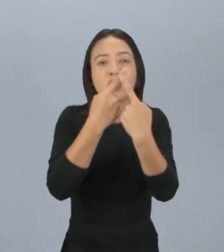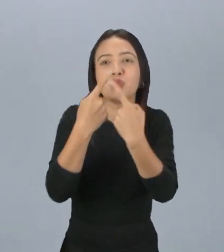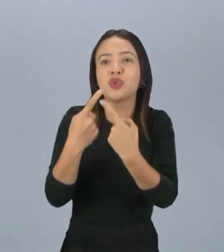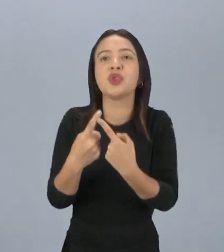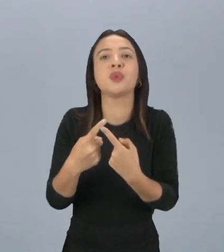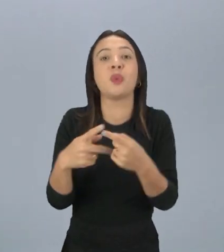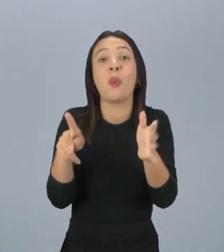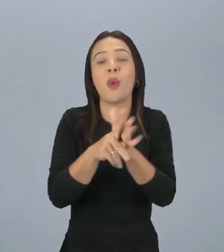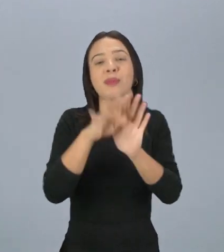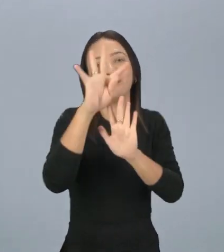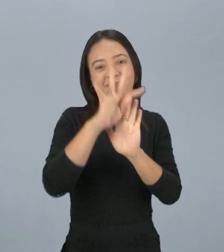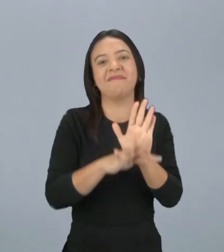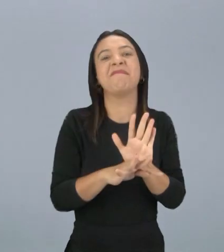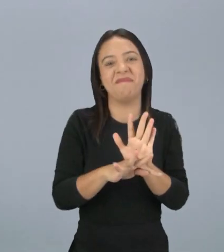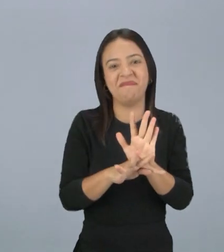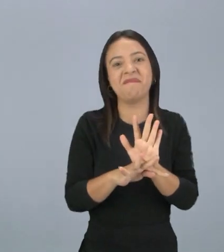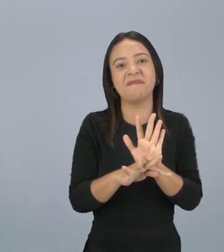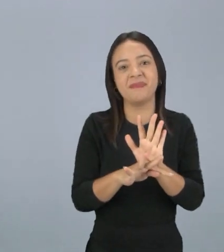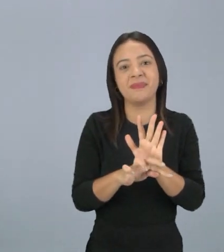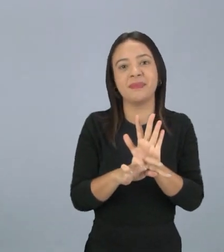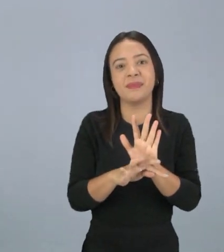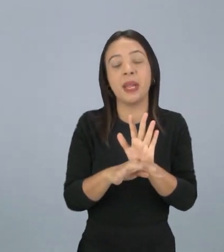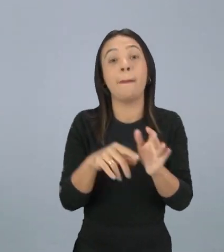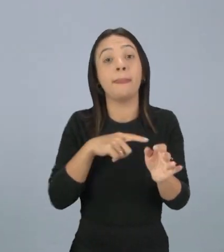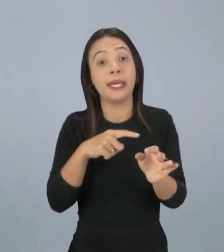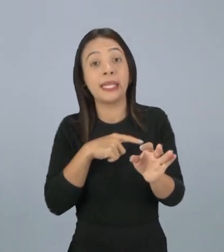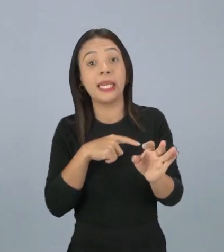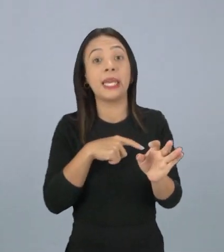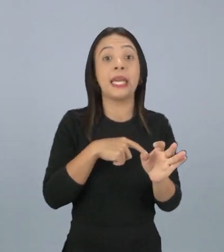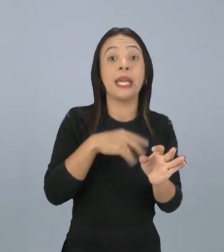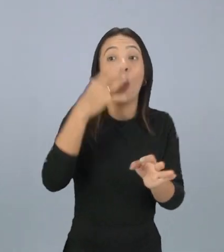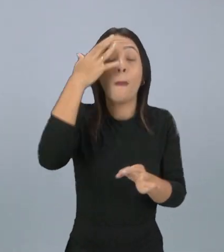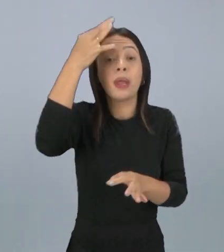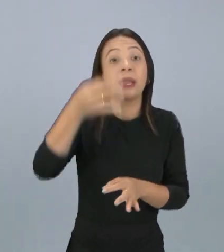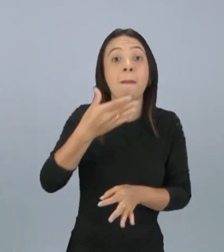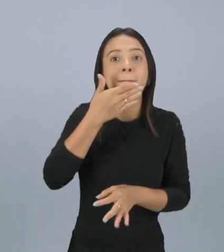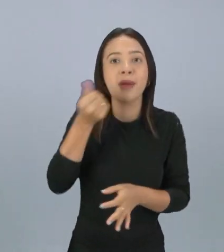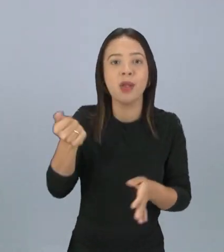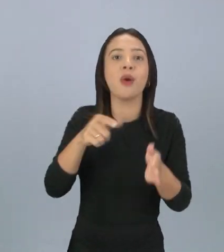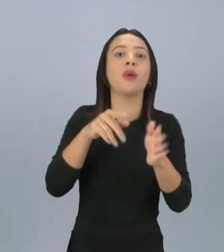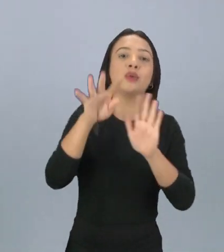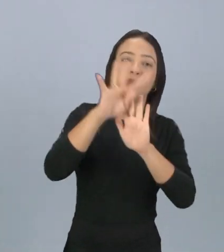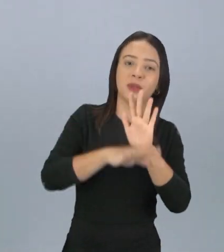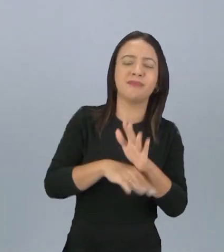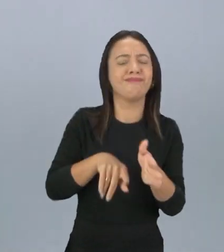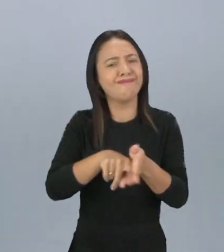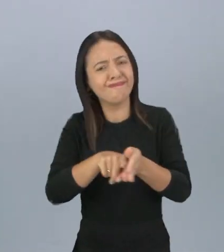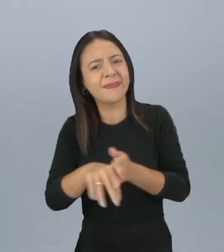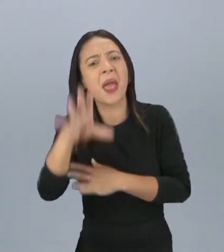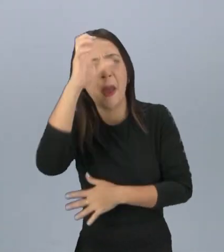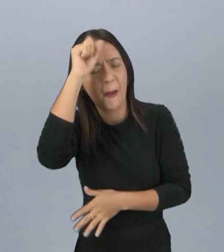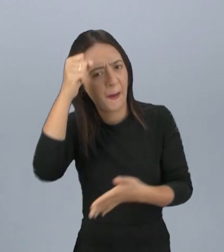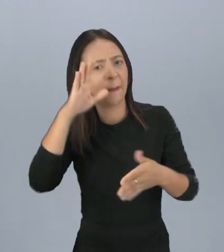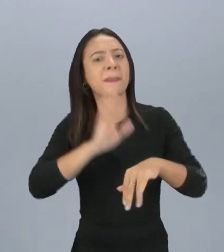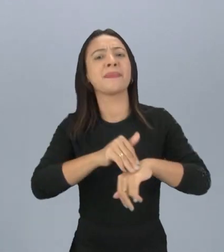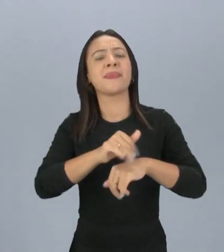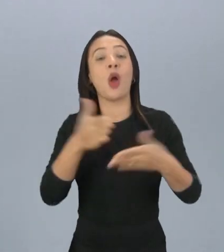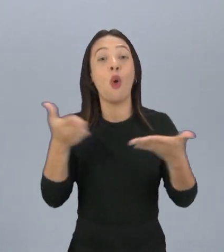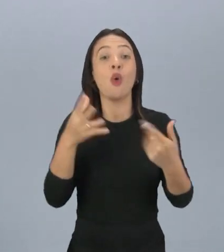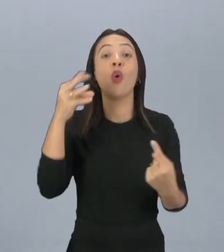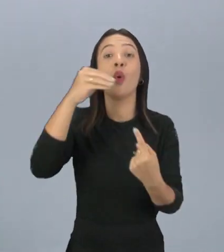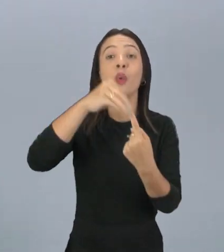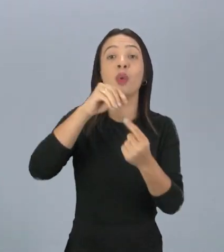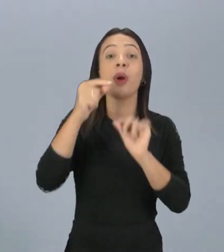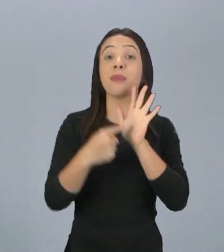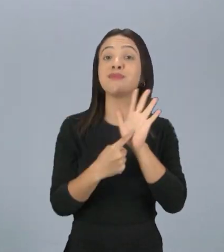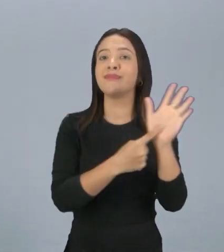unidade textual, ou seja, para a coesão e coerência dos textos. Pesquise e aprenda mais. Então, na aula de hoje, o objetivo era